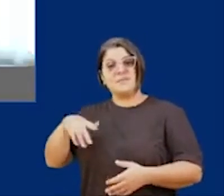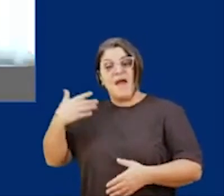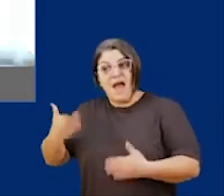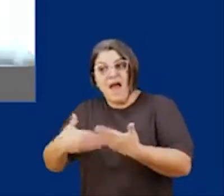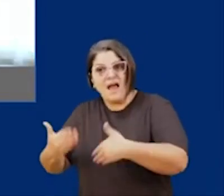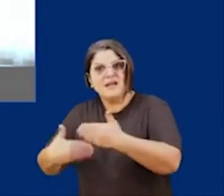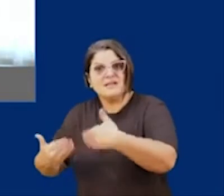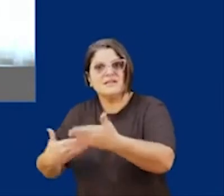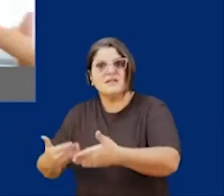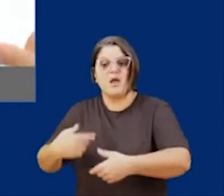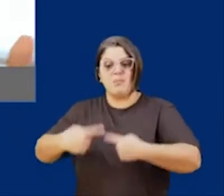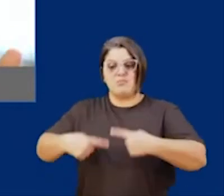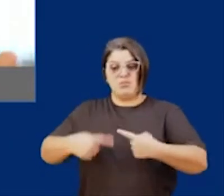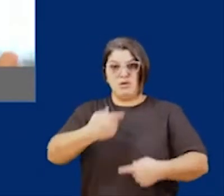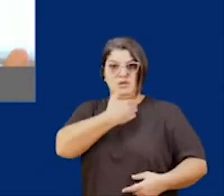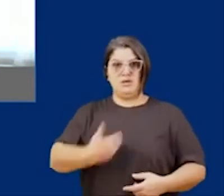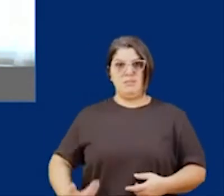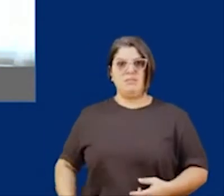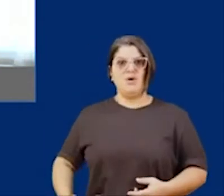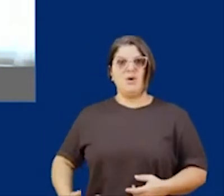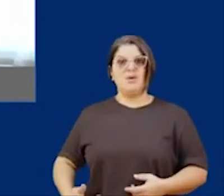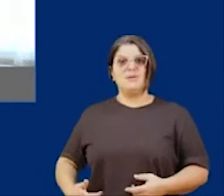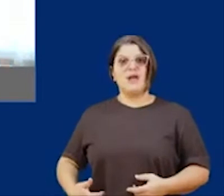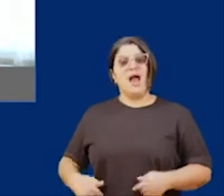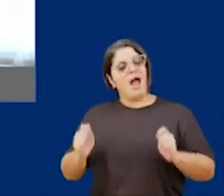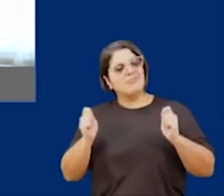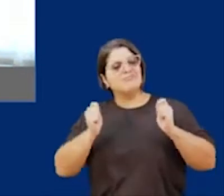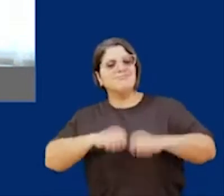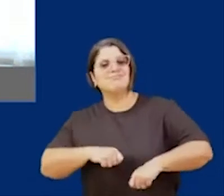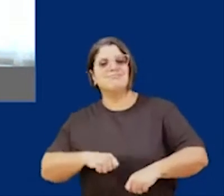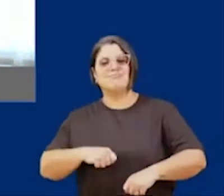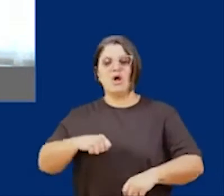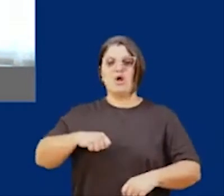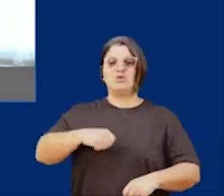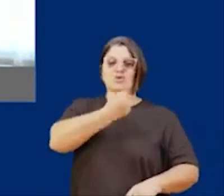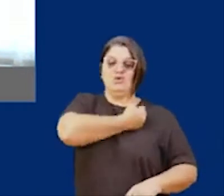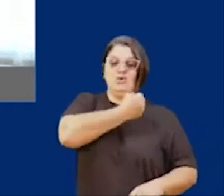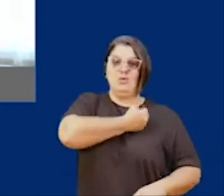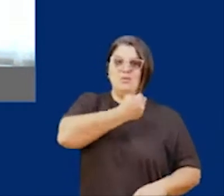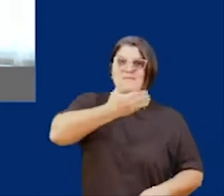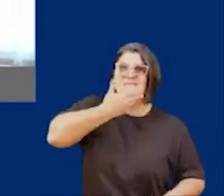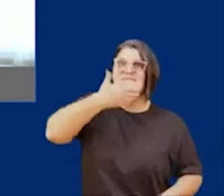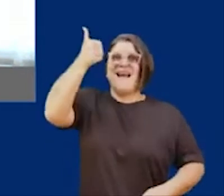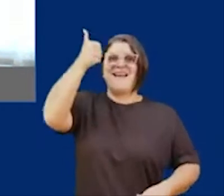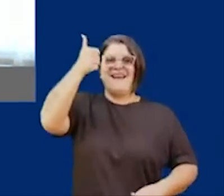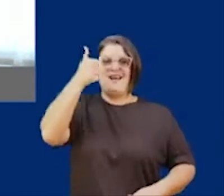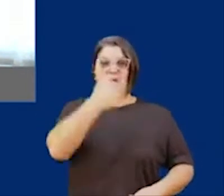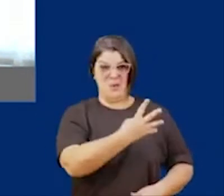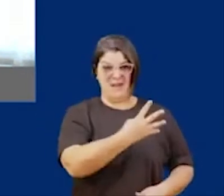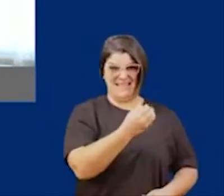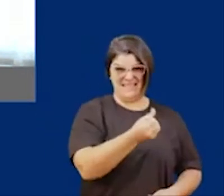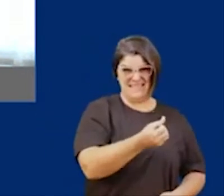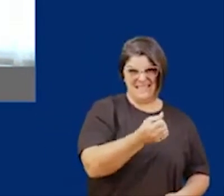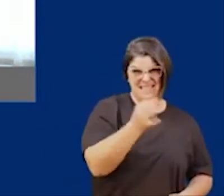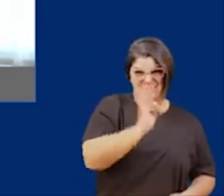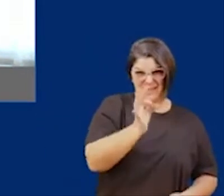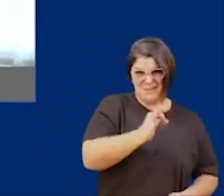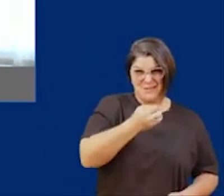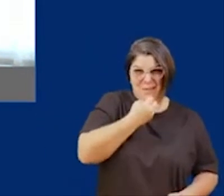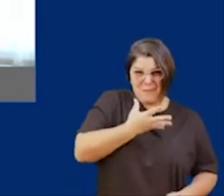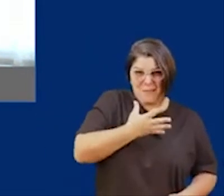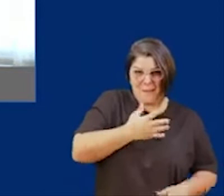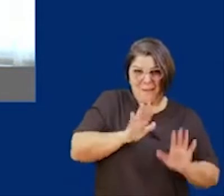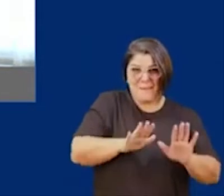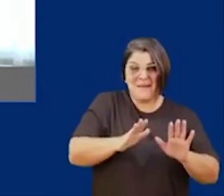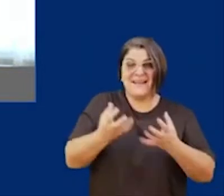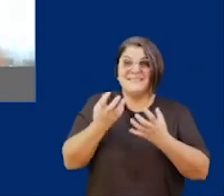consequentemente essas políticas, a gente vai podendo fazer com que esses números melhorem. A gente festeja 46%, mas a gente queria que fosse 100%, ou mais